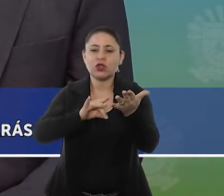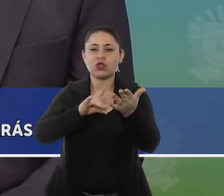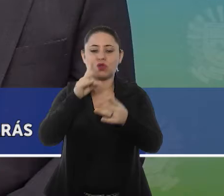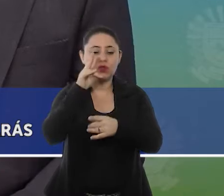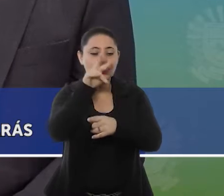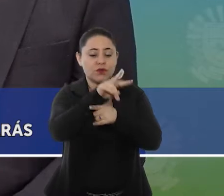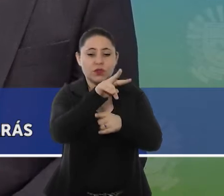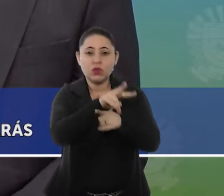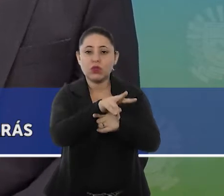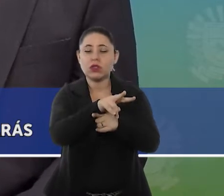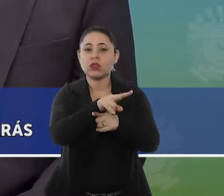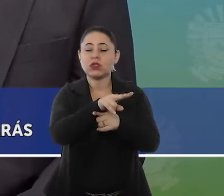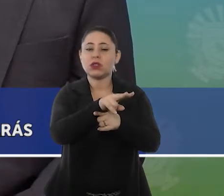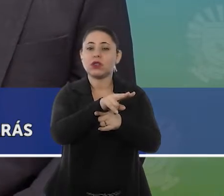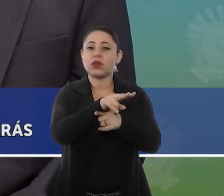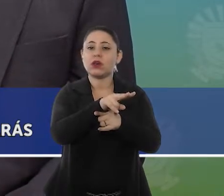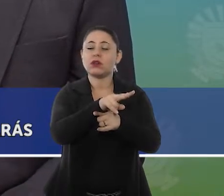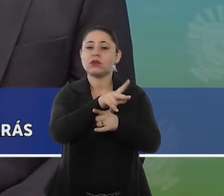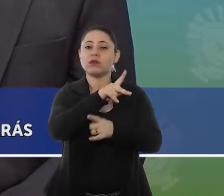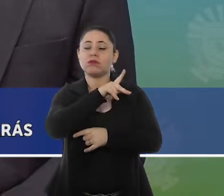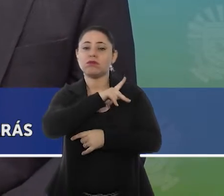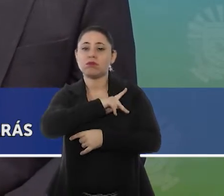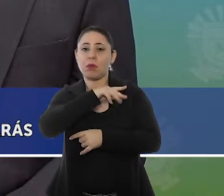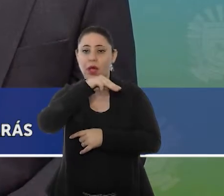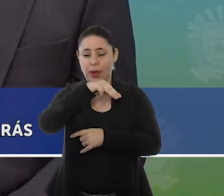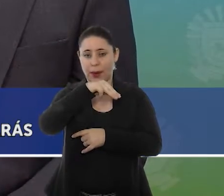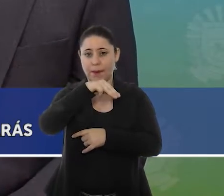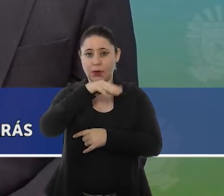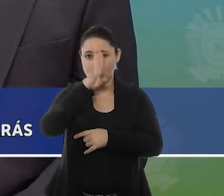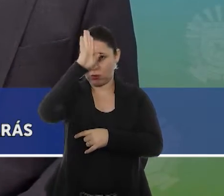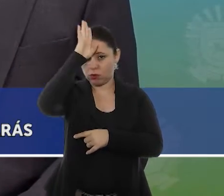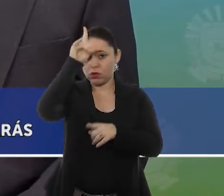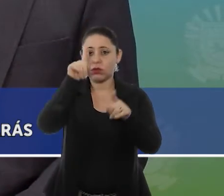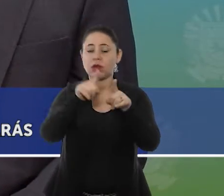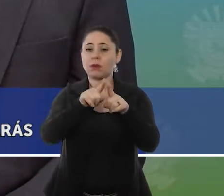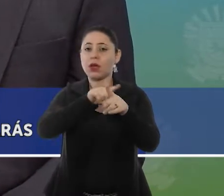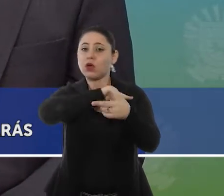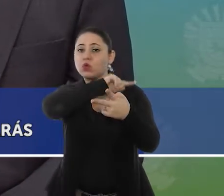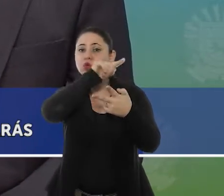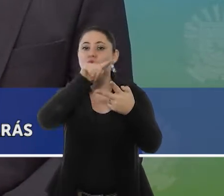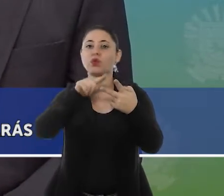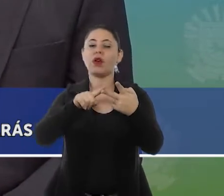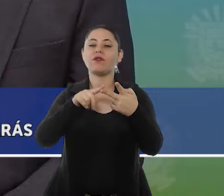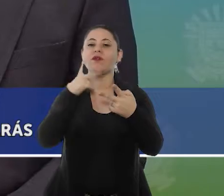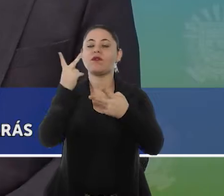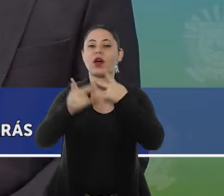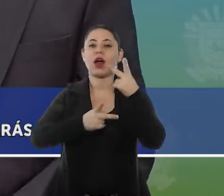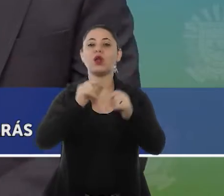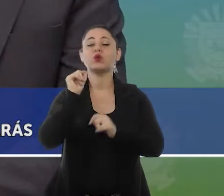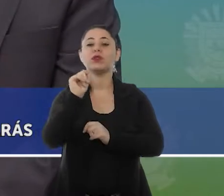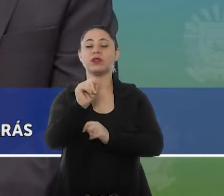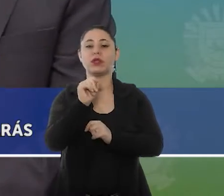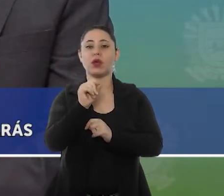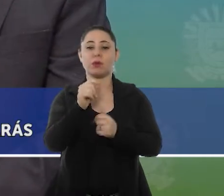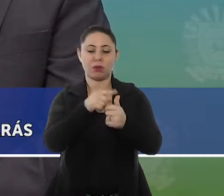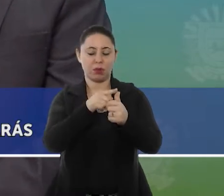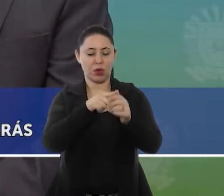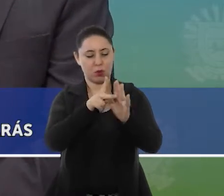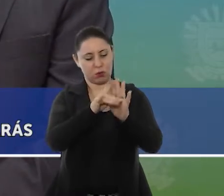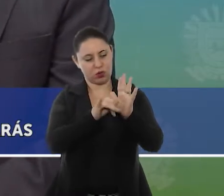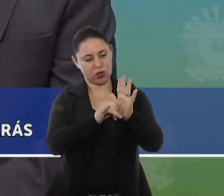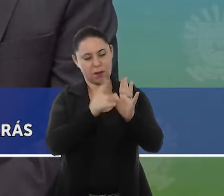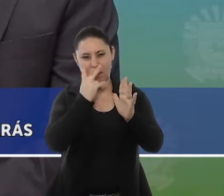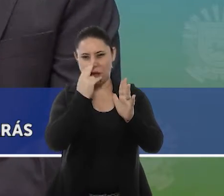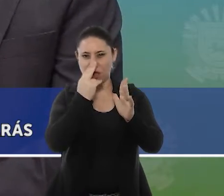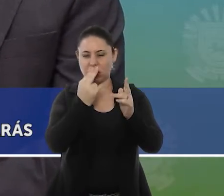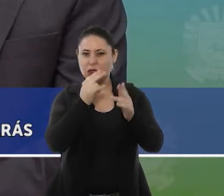atualização das taxas de vistoria da Polícia Militar e dos bombeiros, e a outra também segue esse sentido do